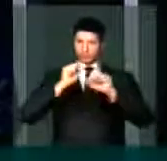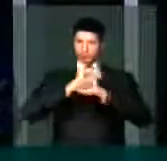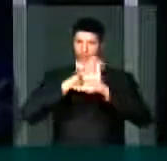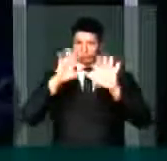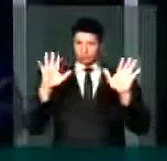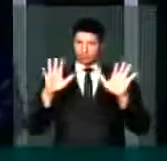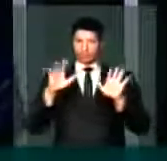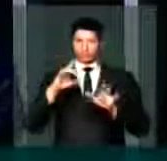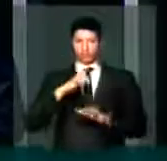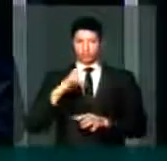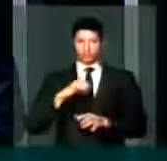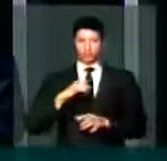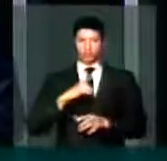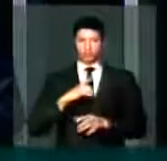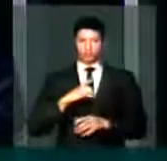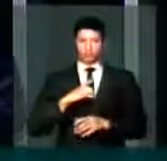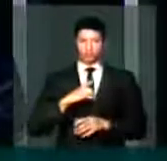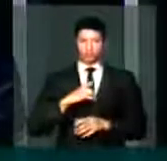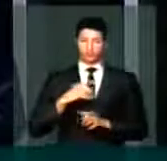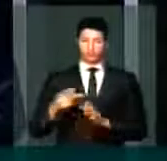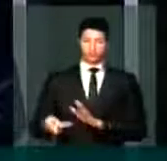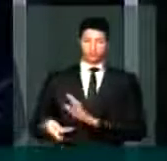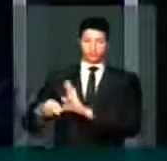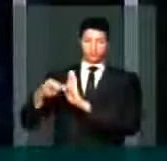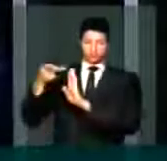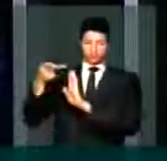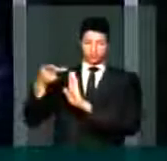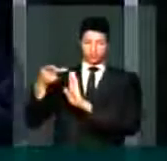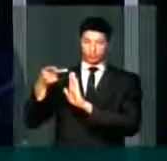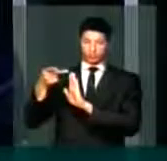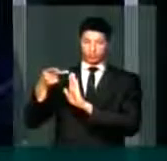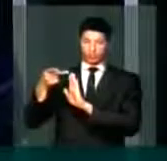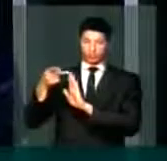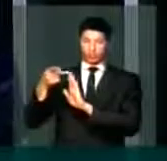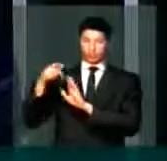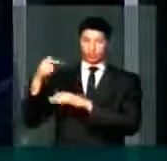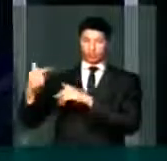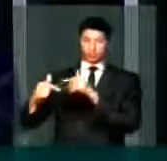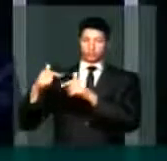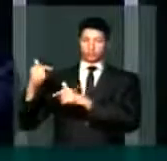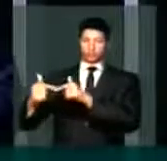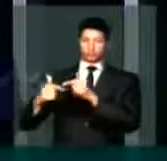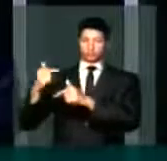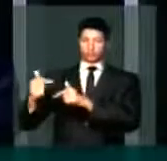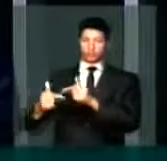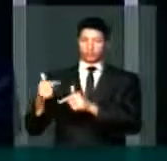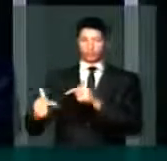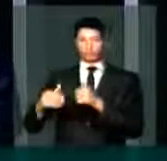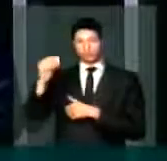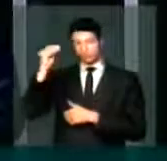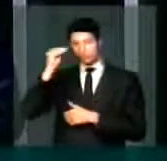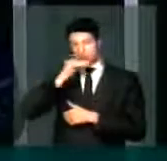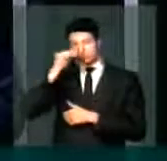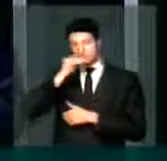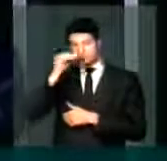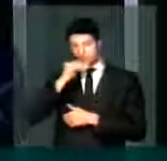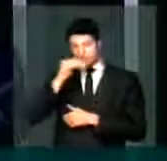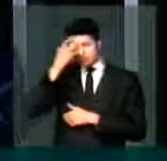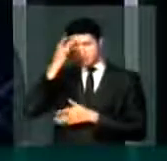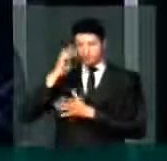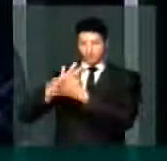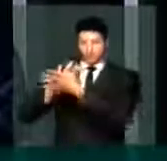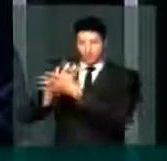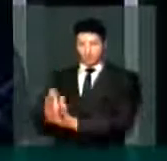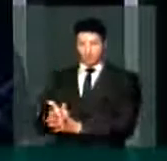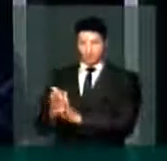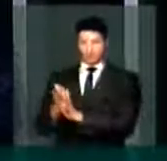claro. Haveria, de um lado, um projeto que seria o projeto dos trabalhadores, dos mais fracos, dos